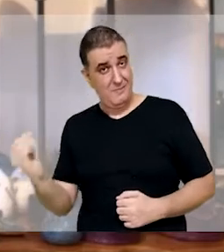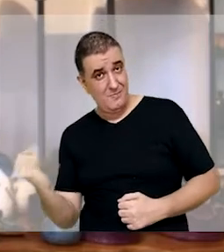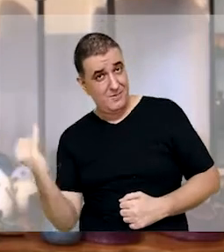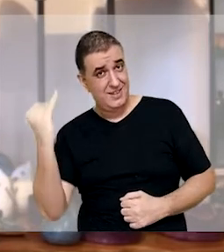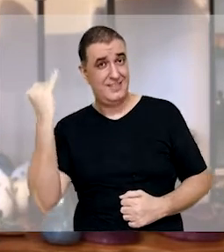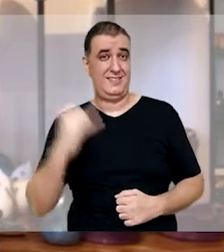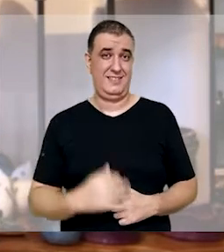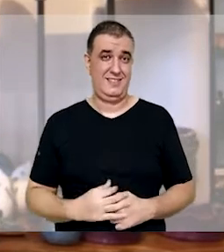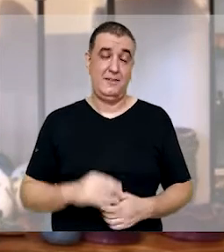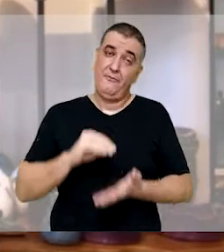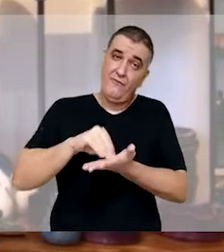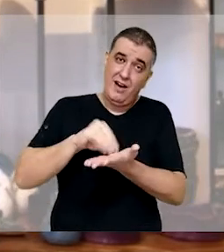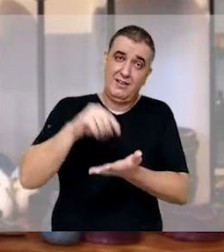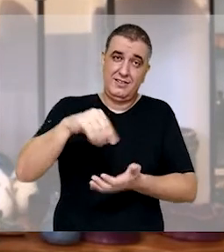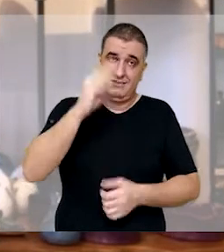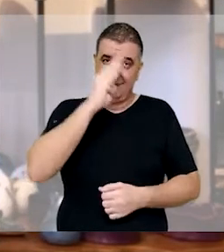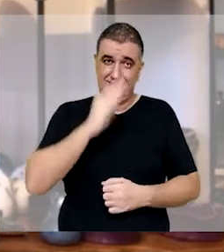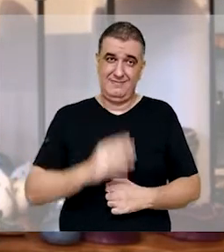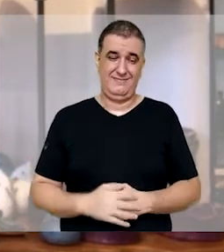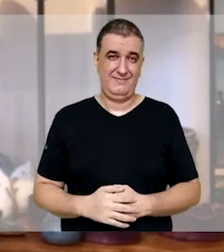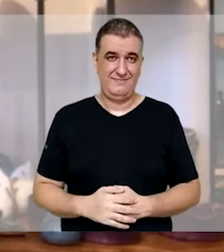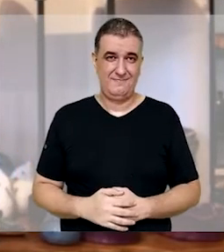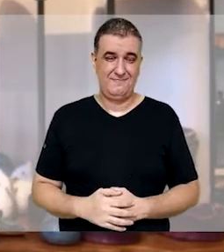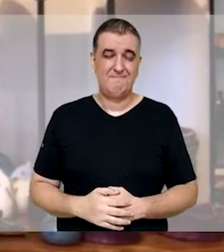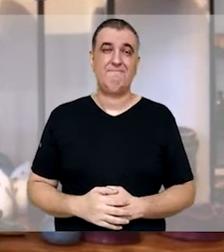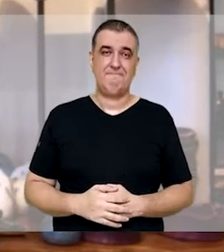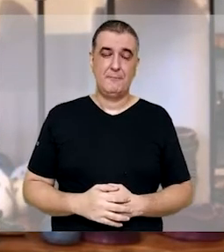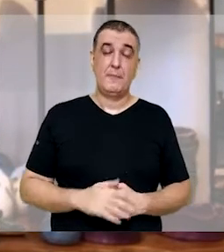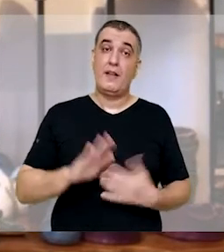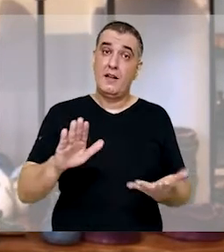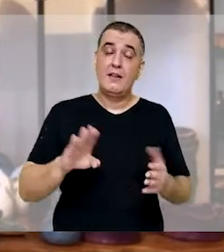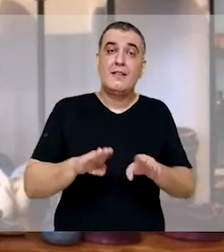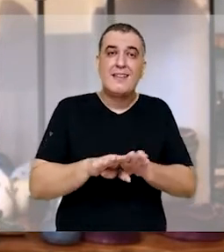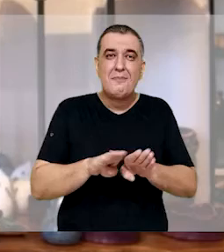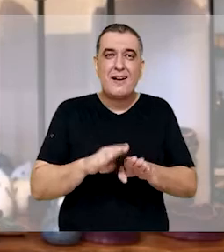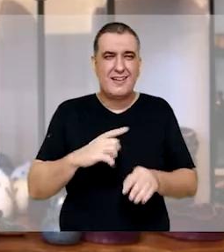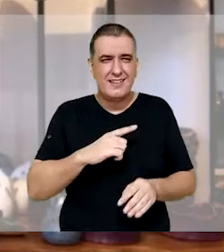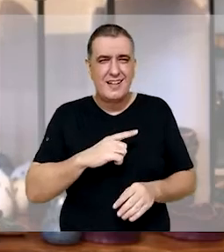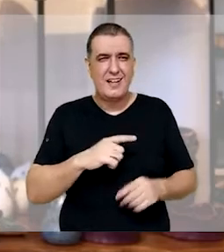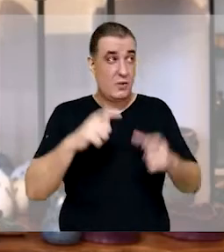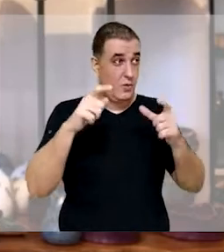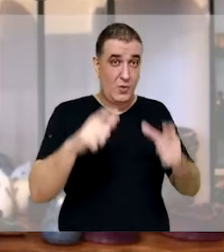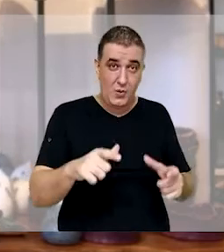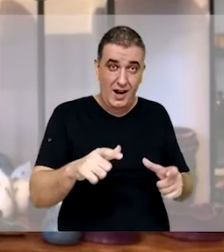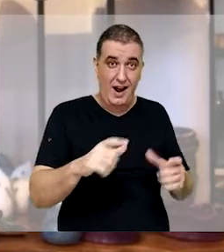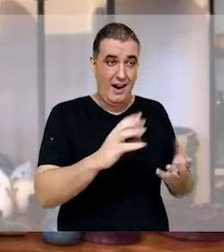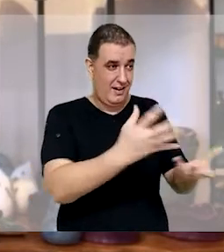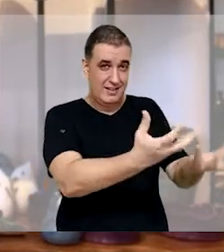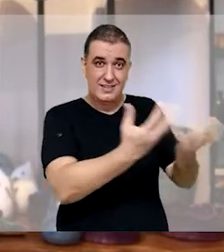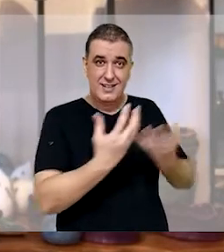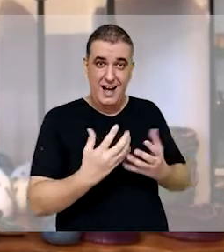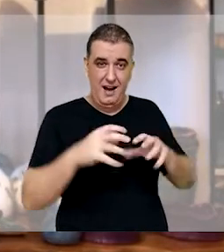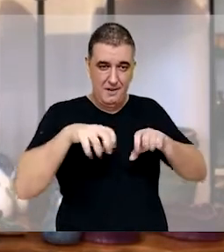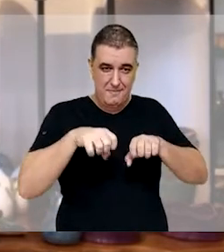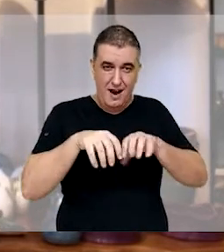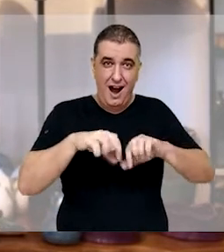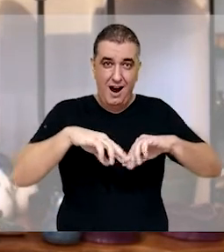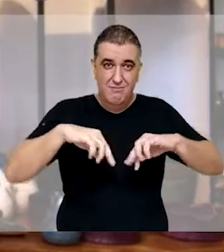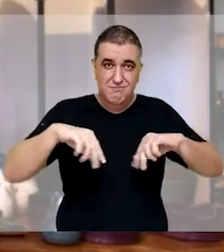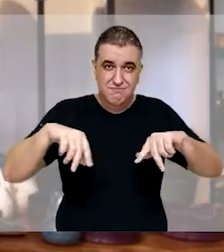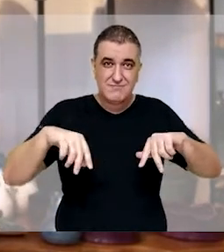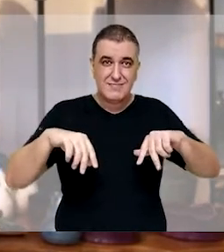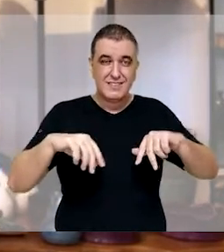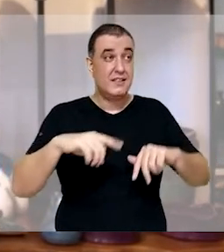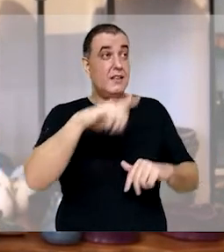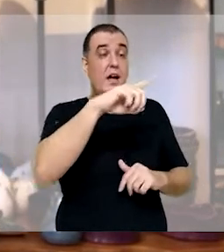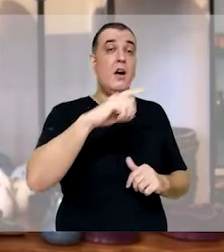cerâmica pronta, né? E hoje em dia o que a gente tem é uma discussão muito grande até com os fornecedores, né? Tanto que entrou agora um fornecedor de Minas Gerais,